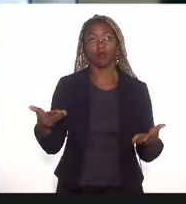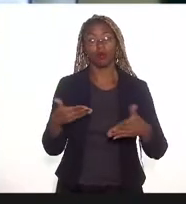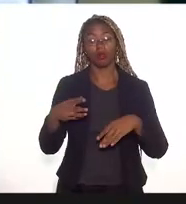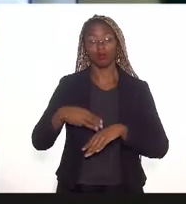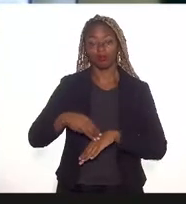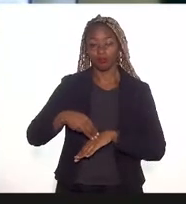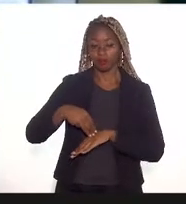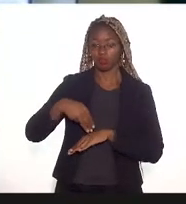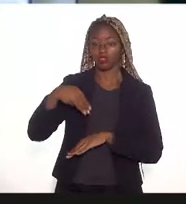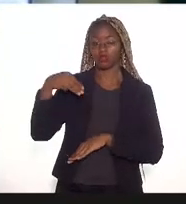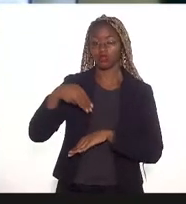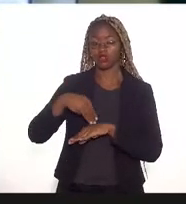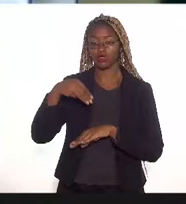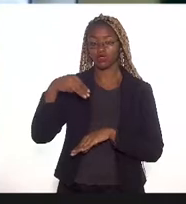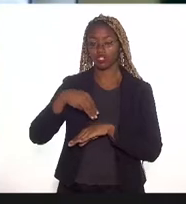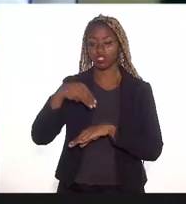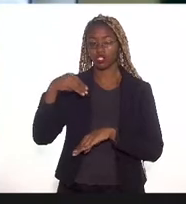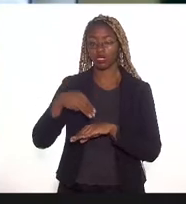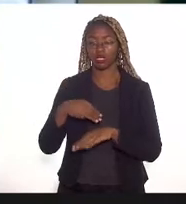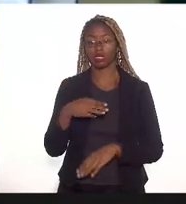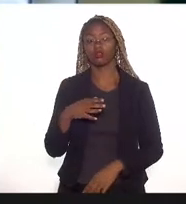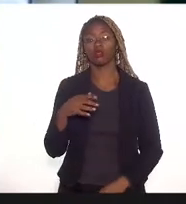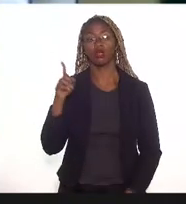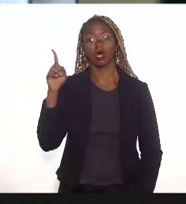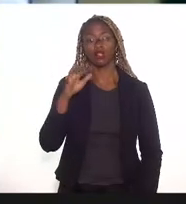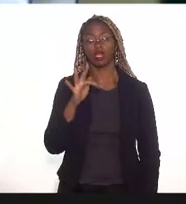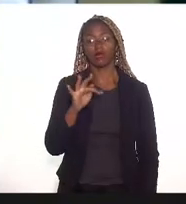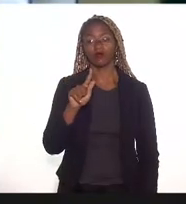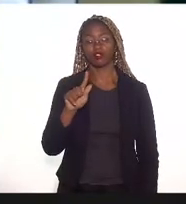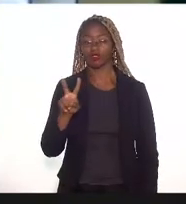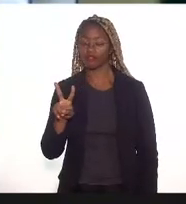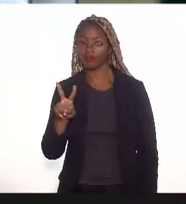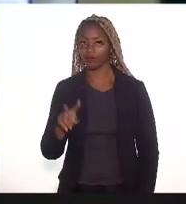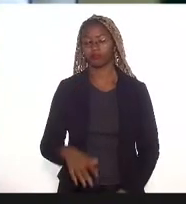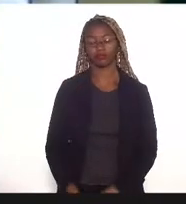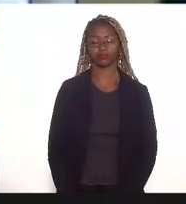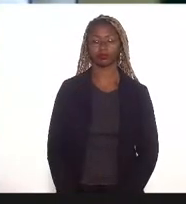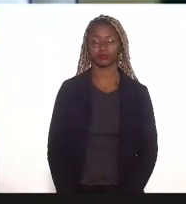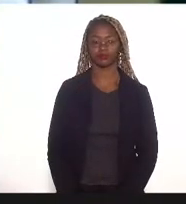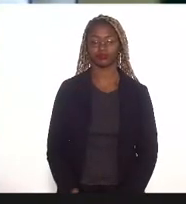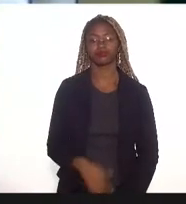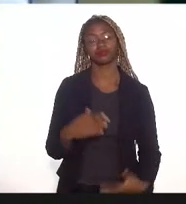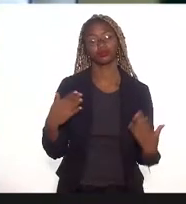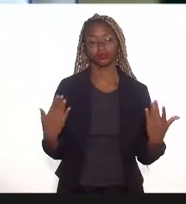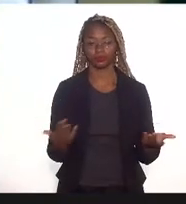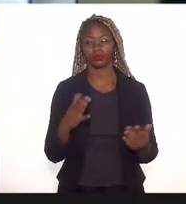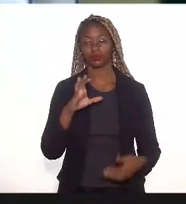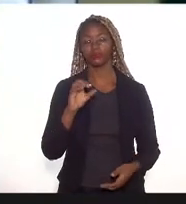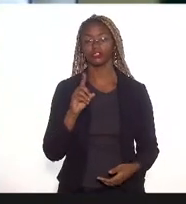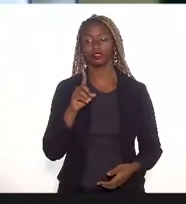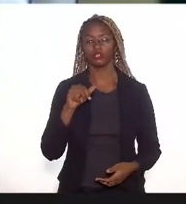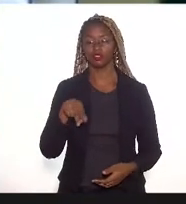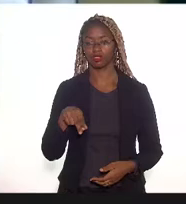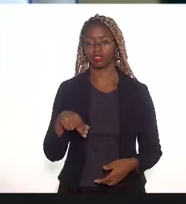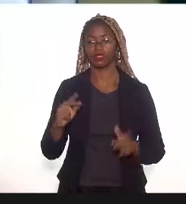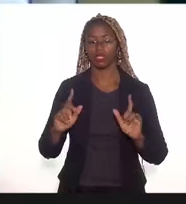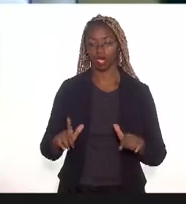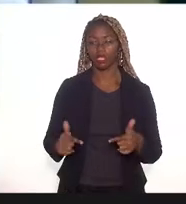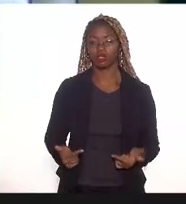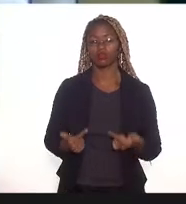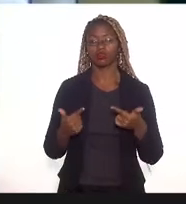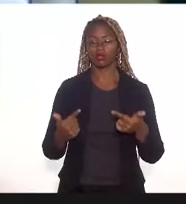Direito Tributário pela Fundação Getúlio Vargas de São Paulo. A CODIM, ela tem uma atuação muito relevante no Estado do Rio de